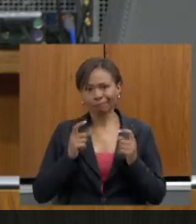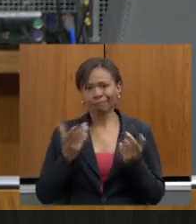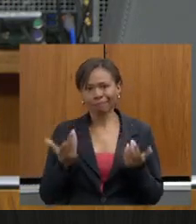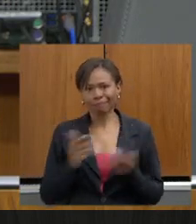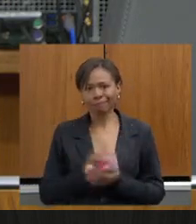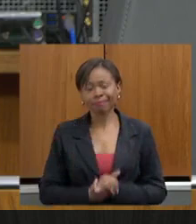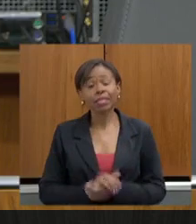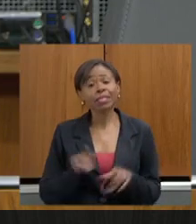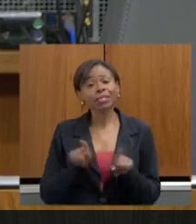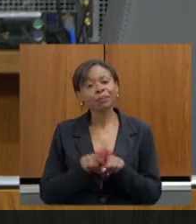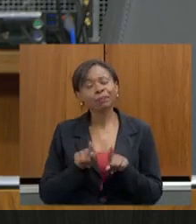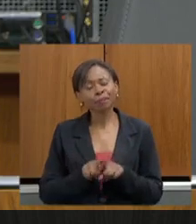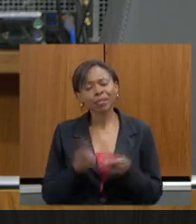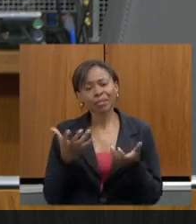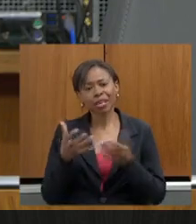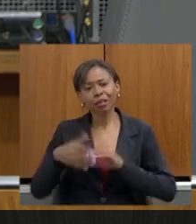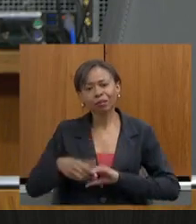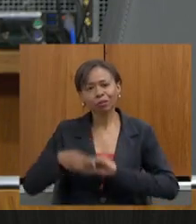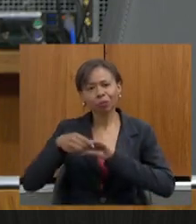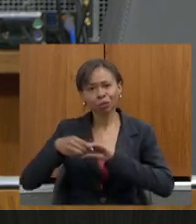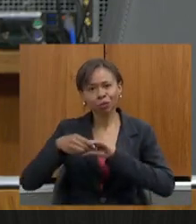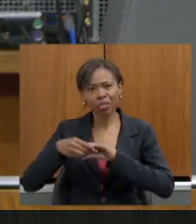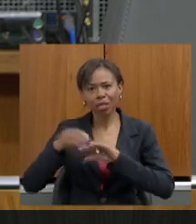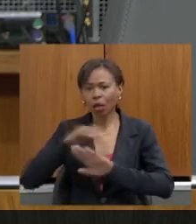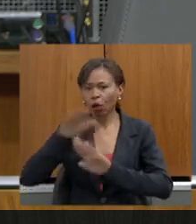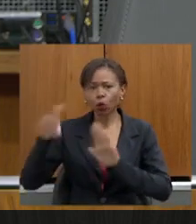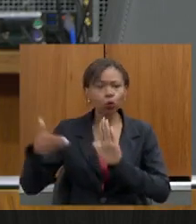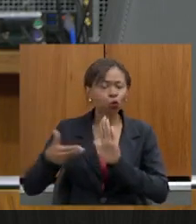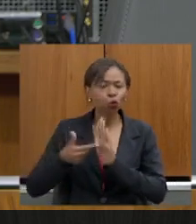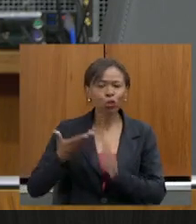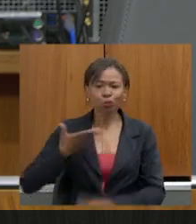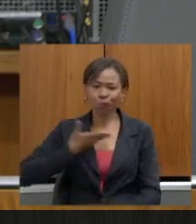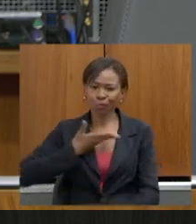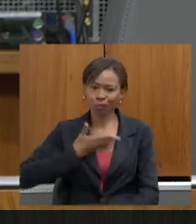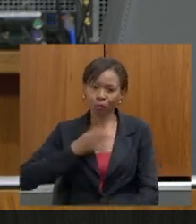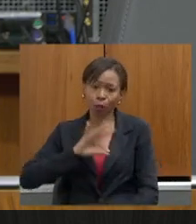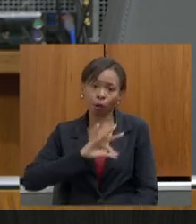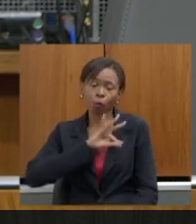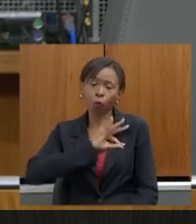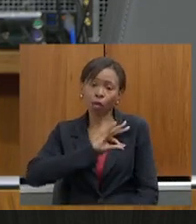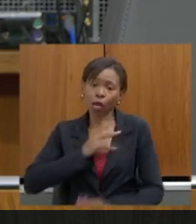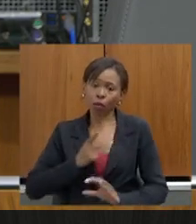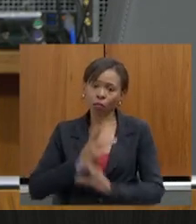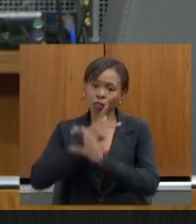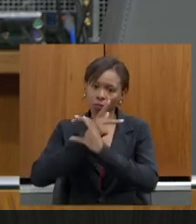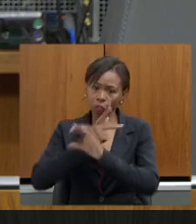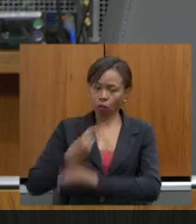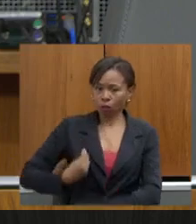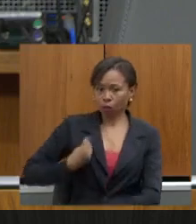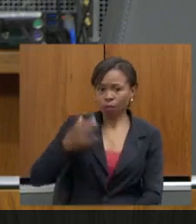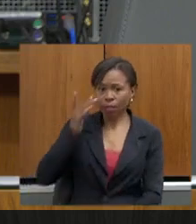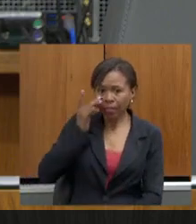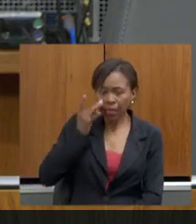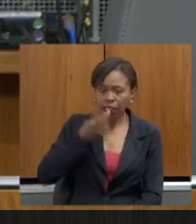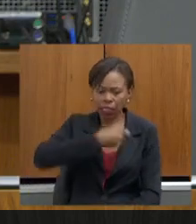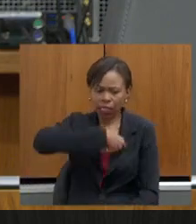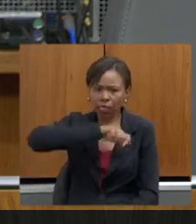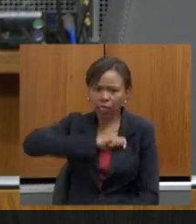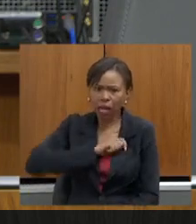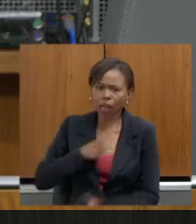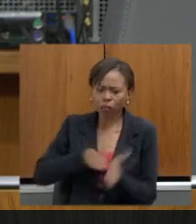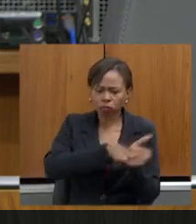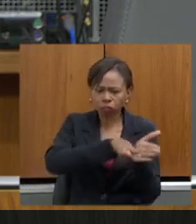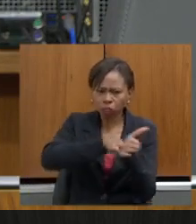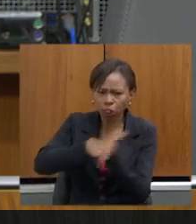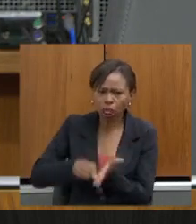gostaria também de cumprimentar aqui a todos os meus colegas policiais civis que aqui estão Delegados investigadores